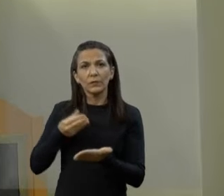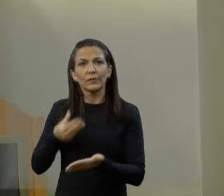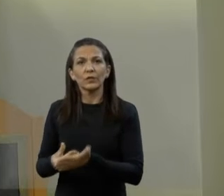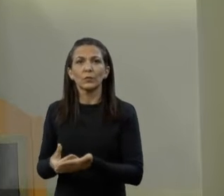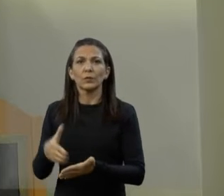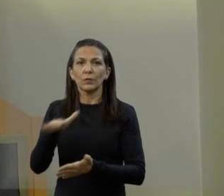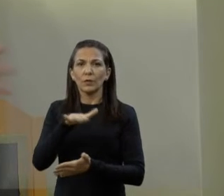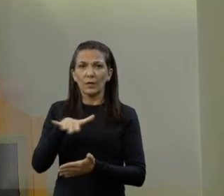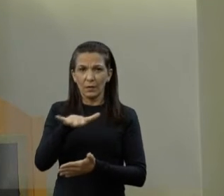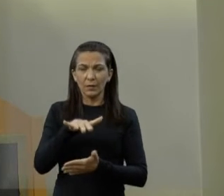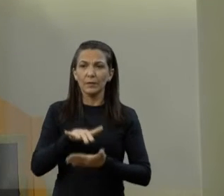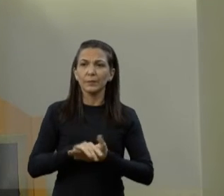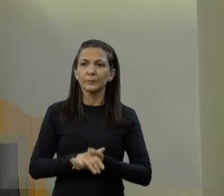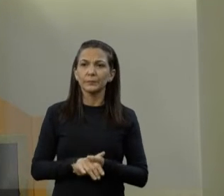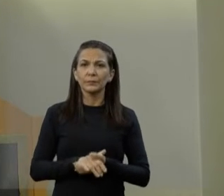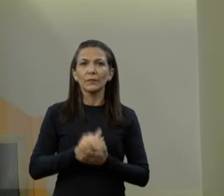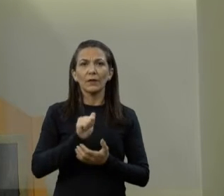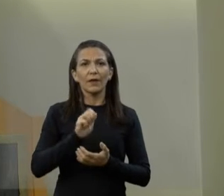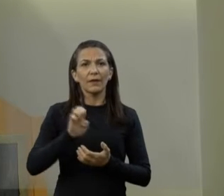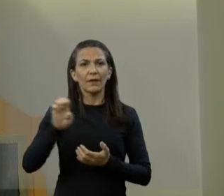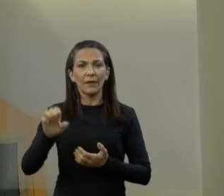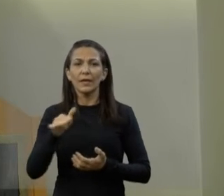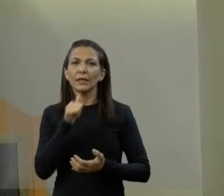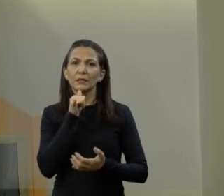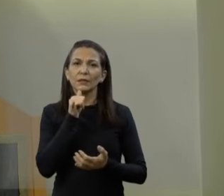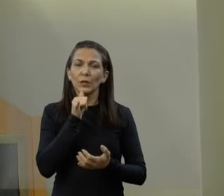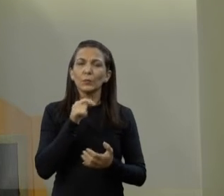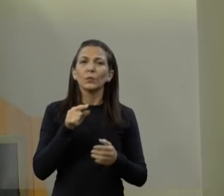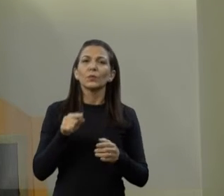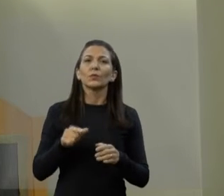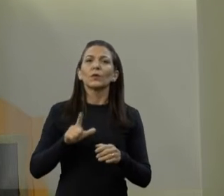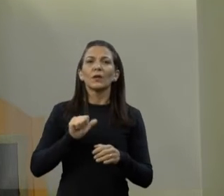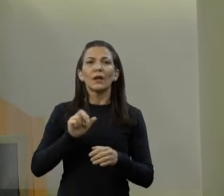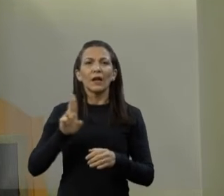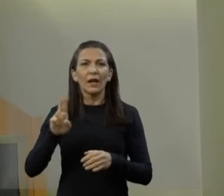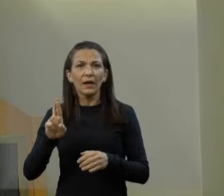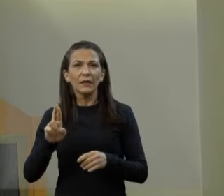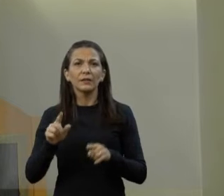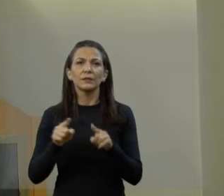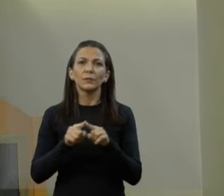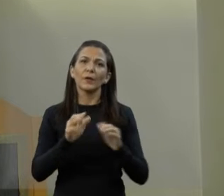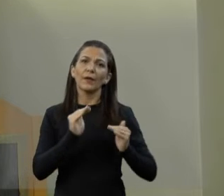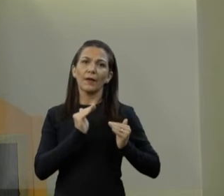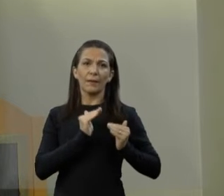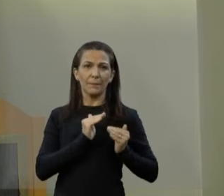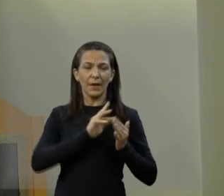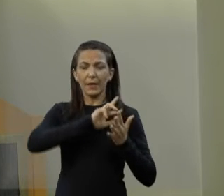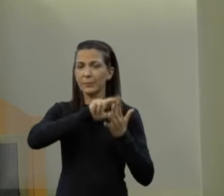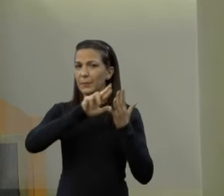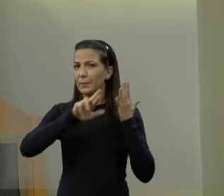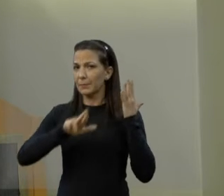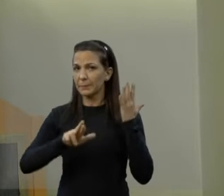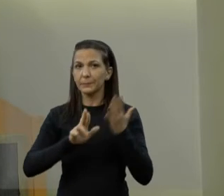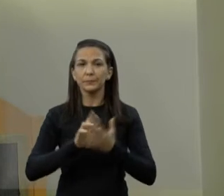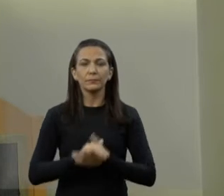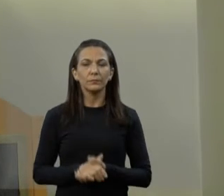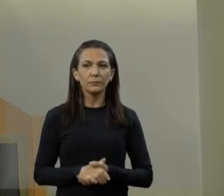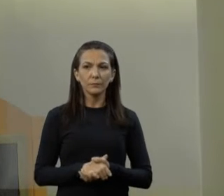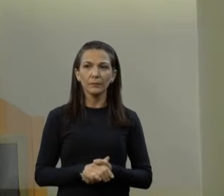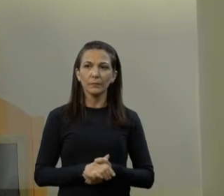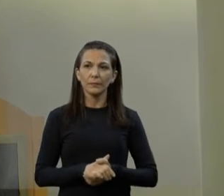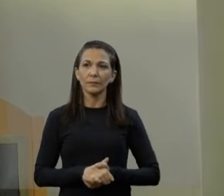atendimento educação da educação especializada a e Lar São Francisco a pai eu